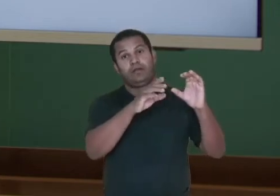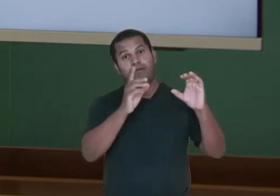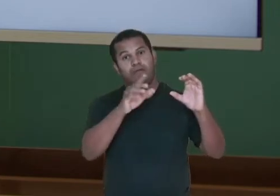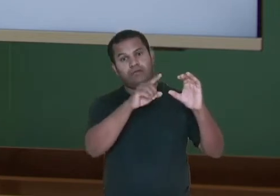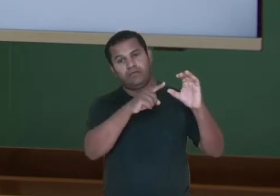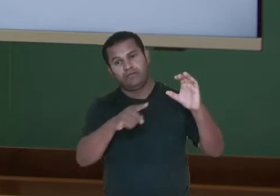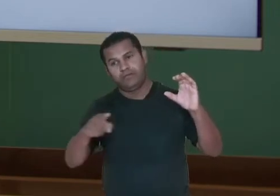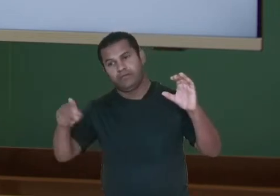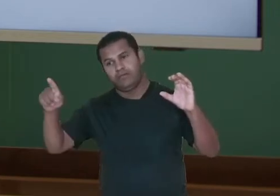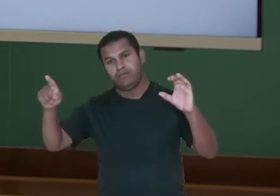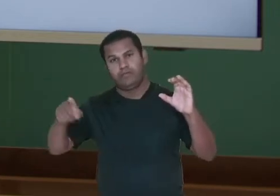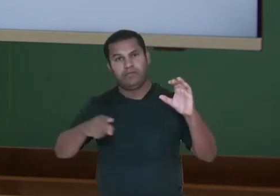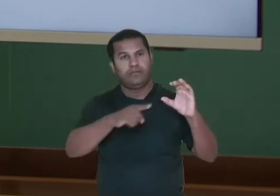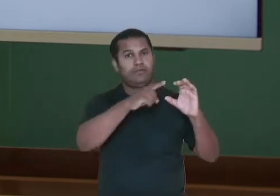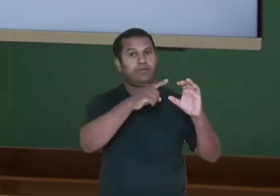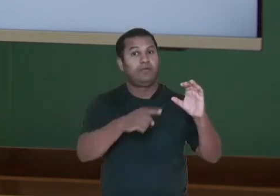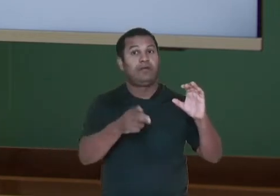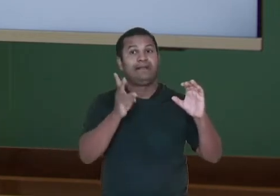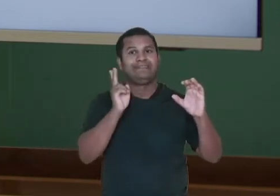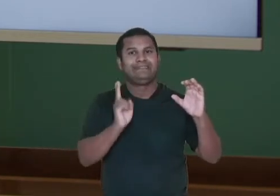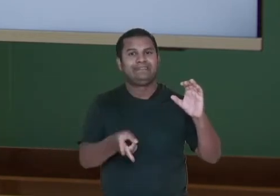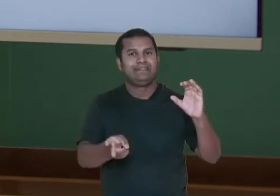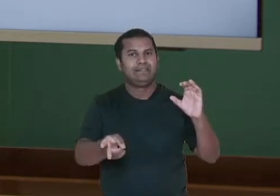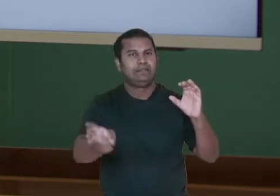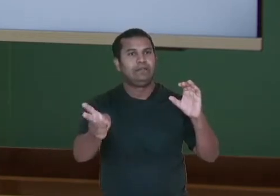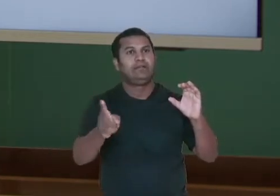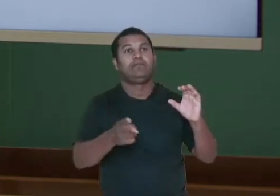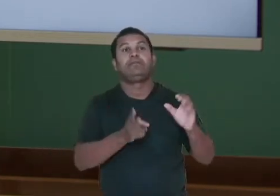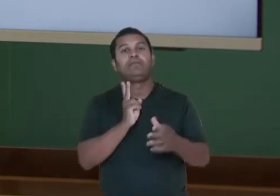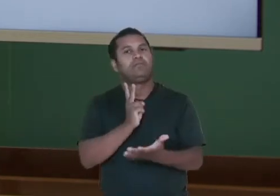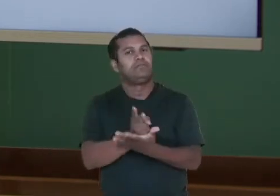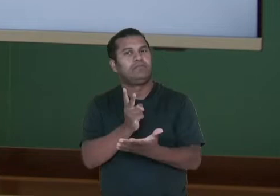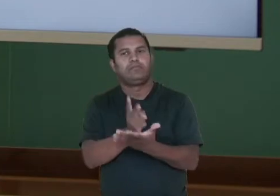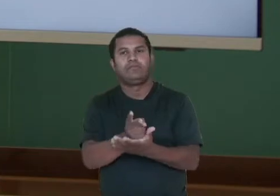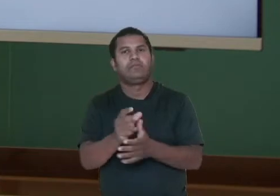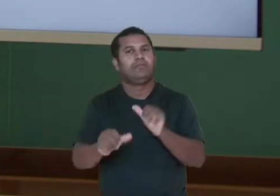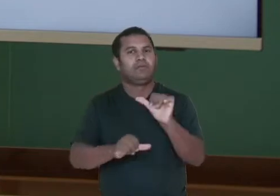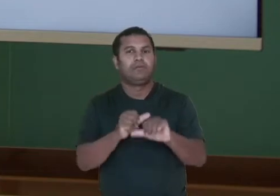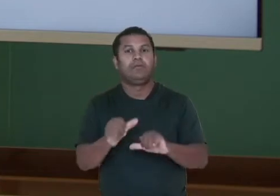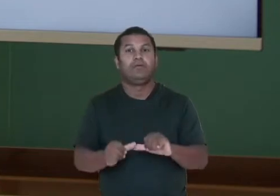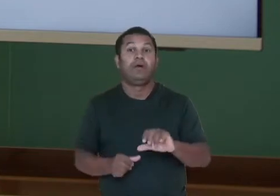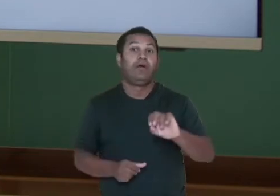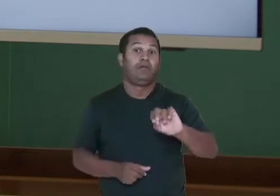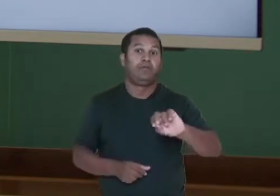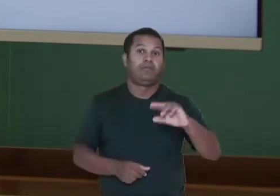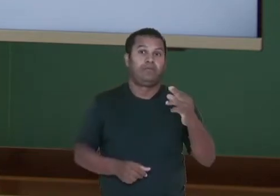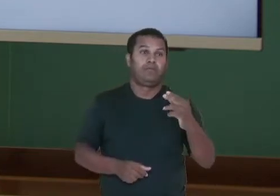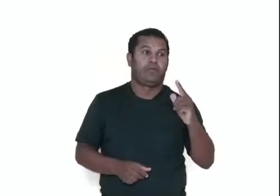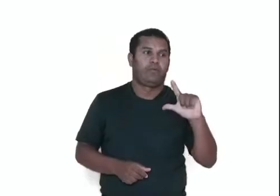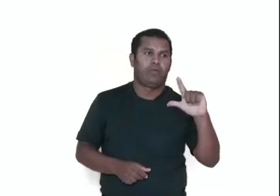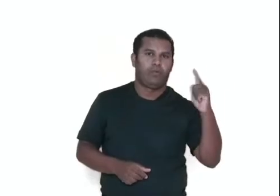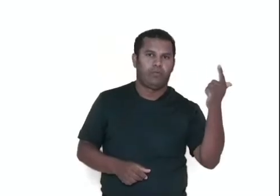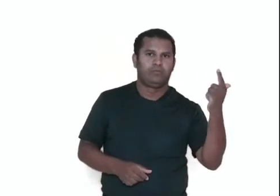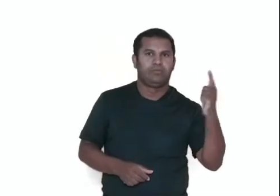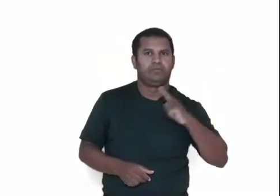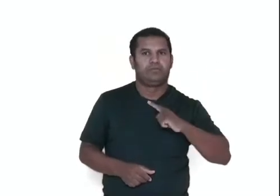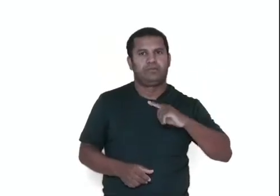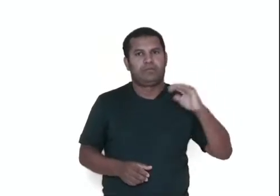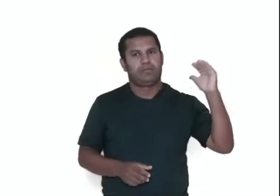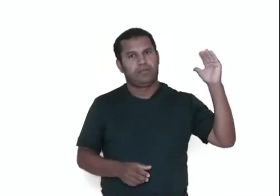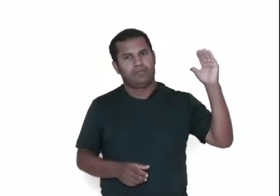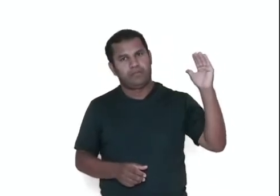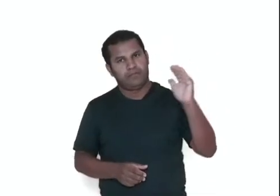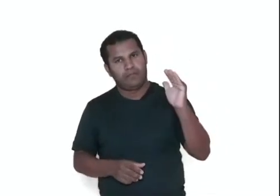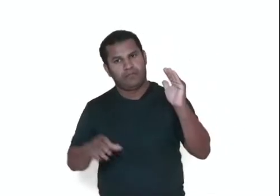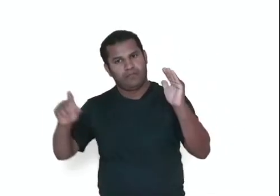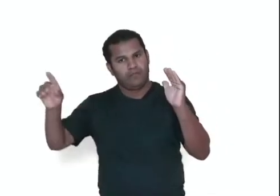por exemplo, uma força. Tá? Em um sistema, quando o sistema é livre de forças